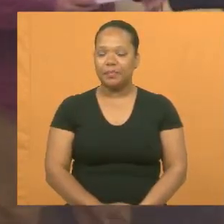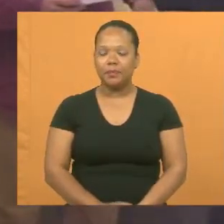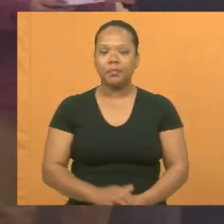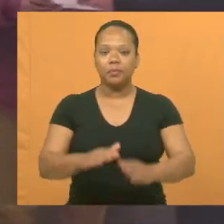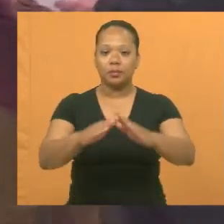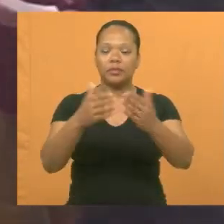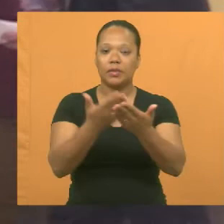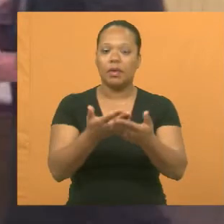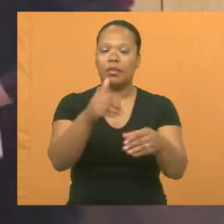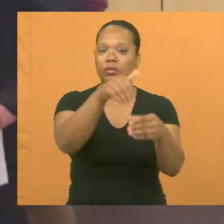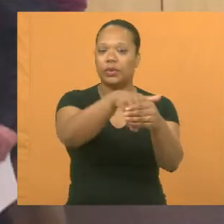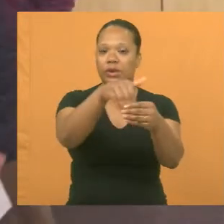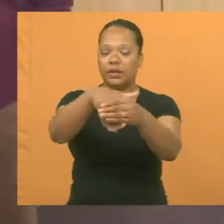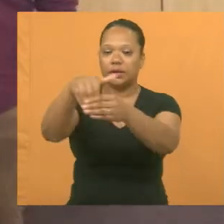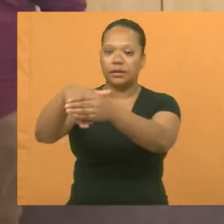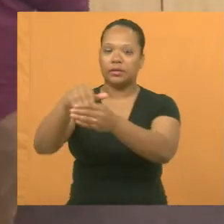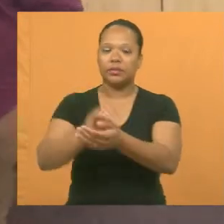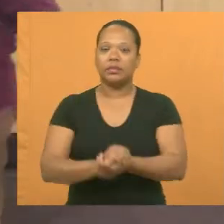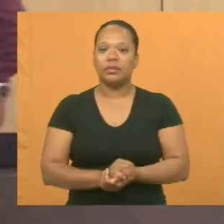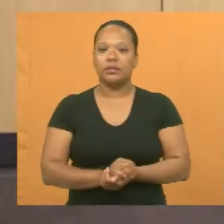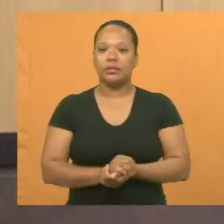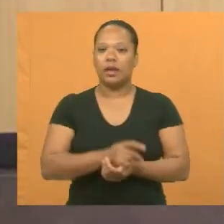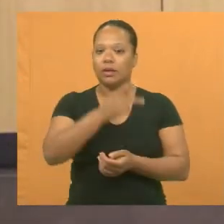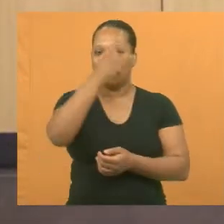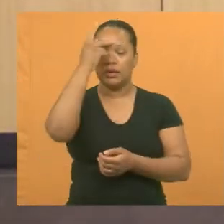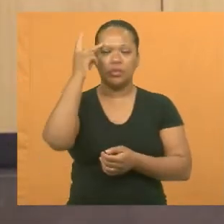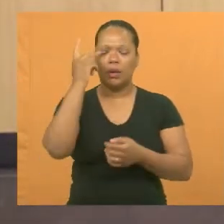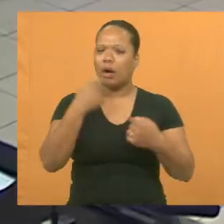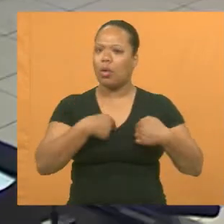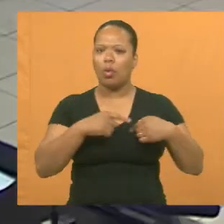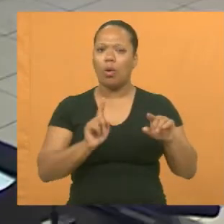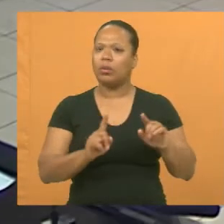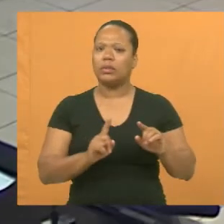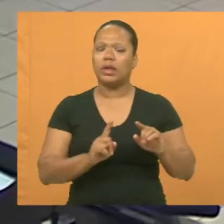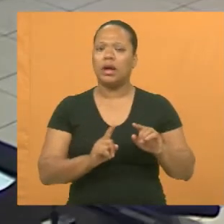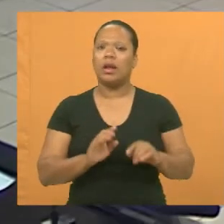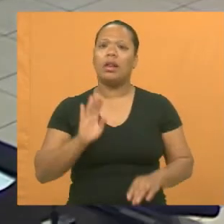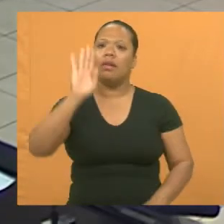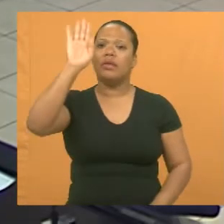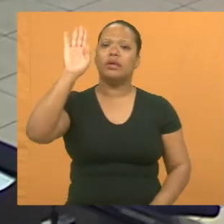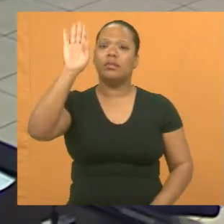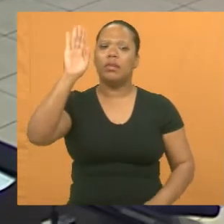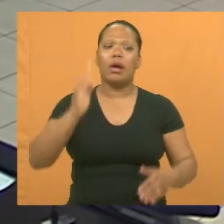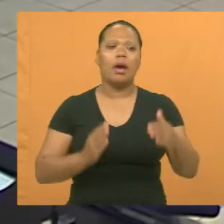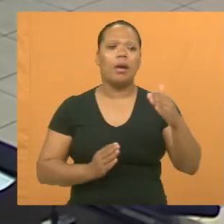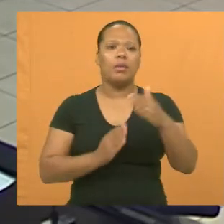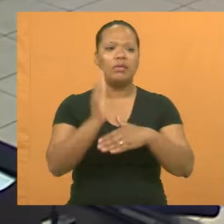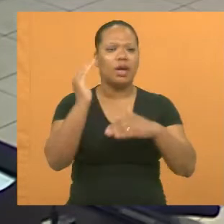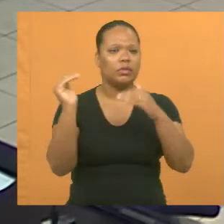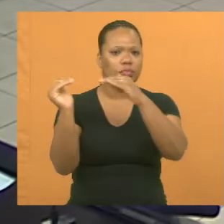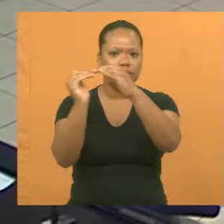Requerimento em votação, os que forem contrário, que se manifeste levantando o braço. Requerimento aprovado.